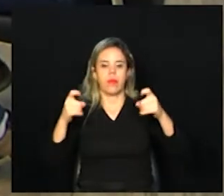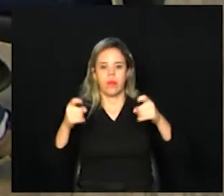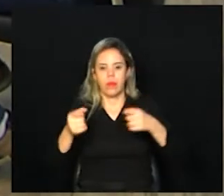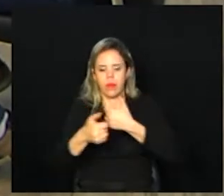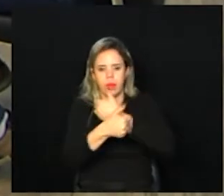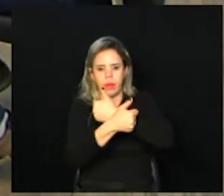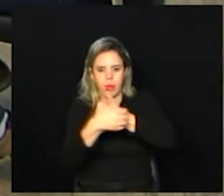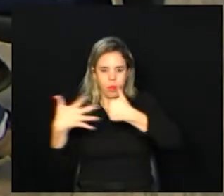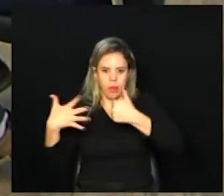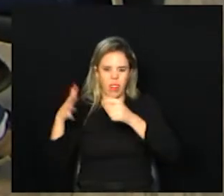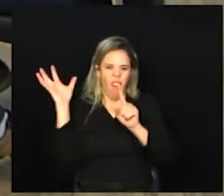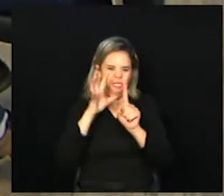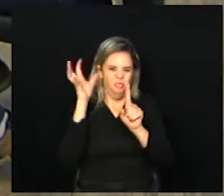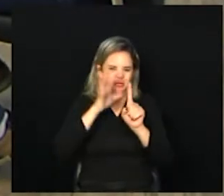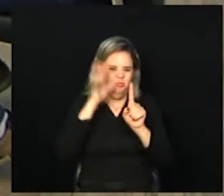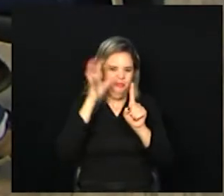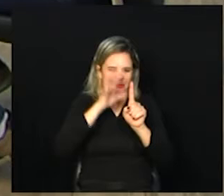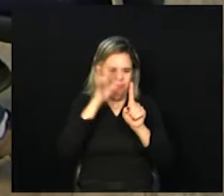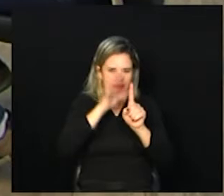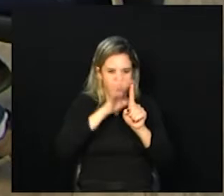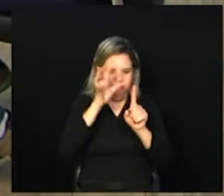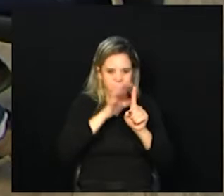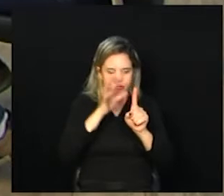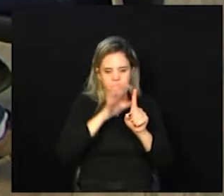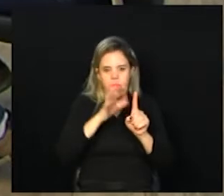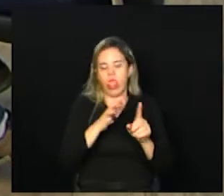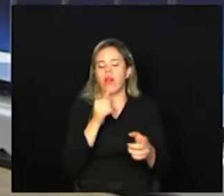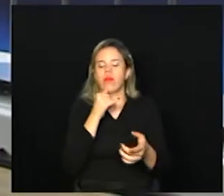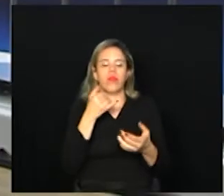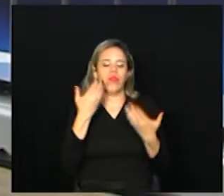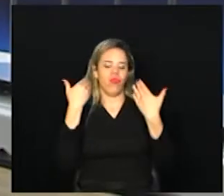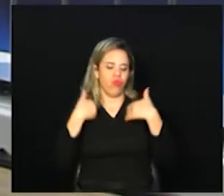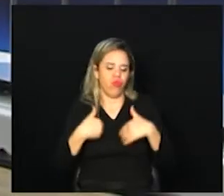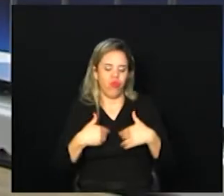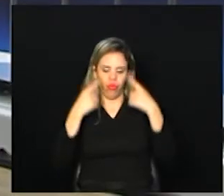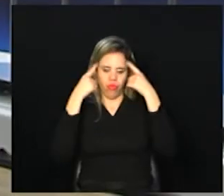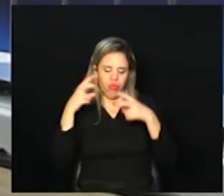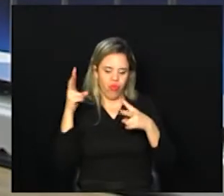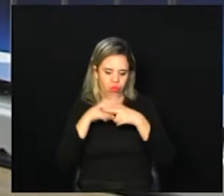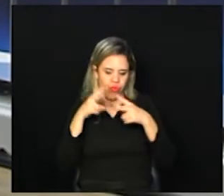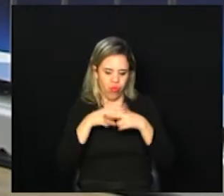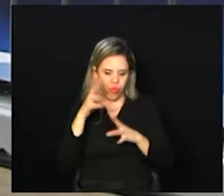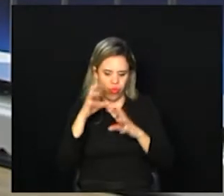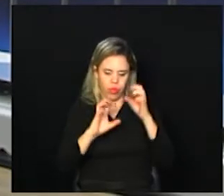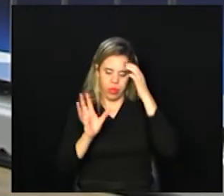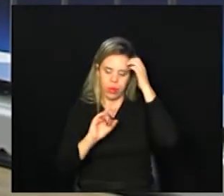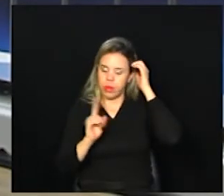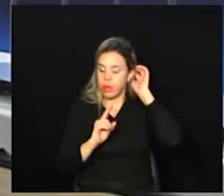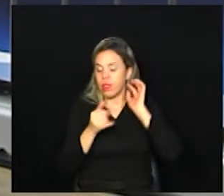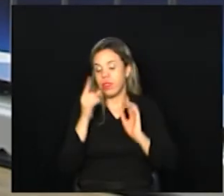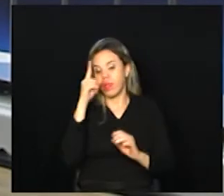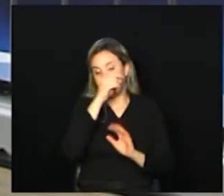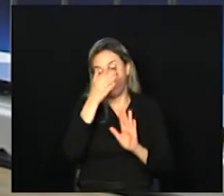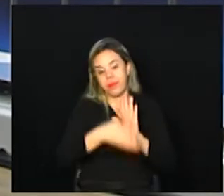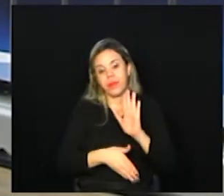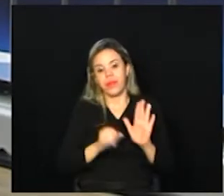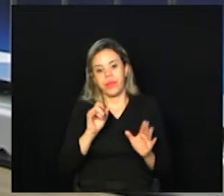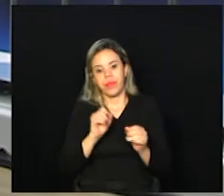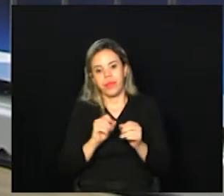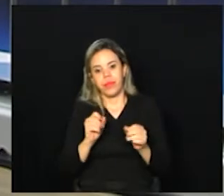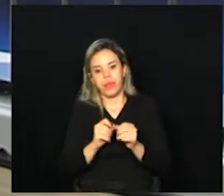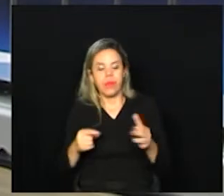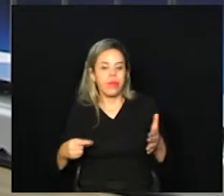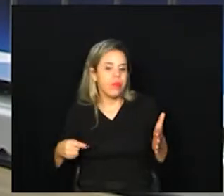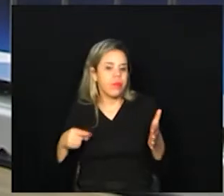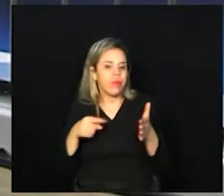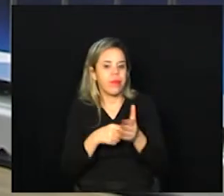a psicológica, que não tem a parte física, ou seja, vai ser mais difícil de comprovar. Se ela fizer essa denúncia